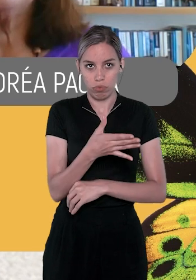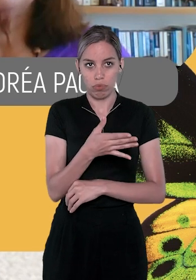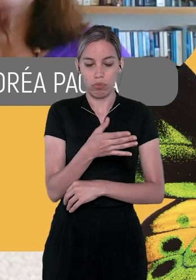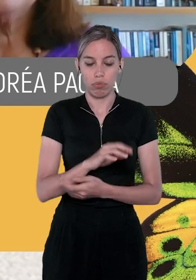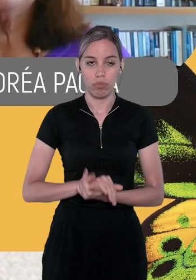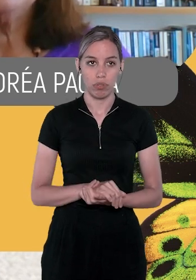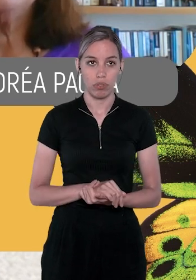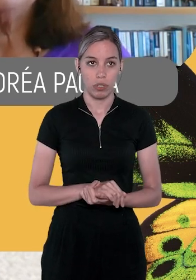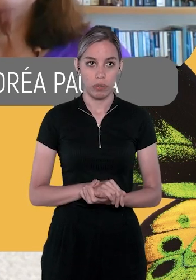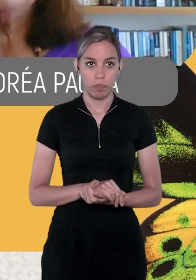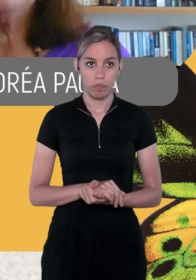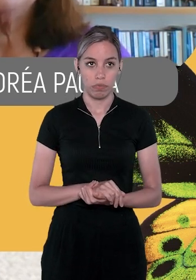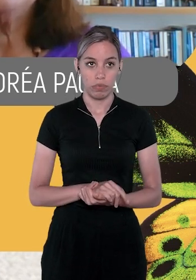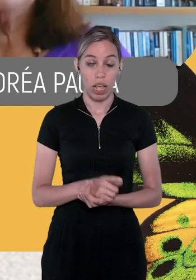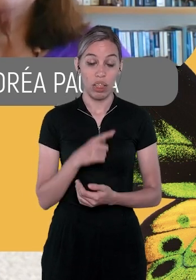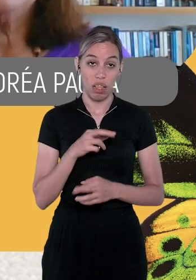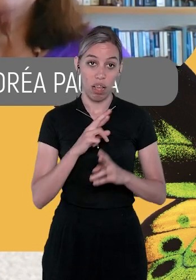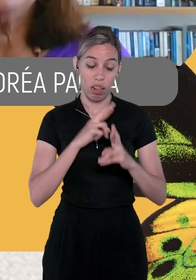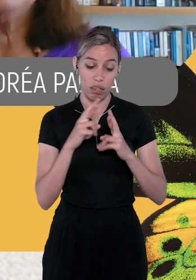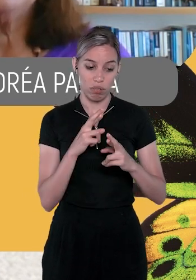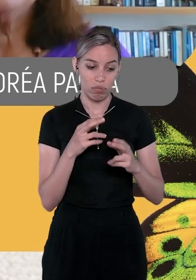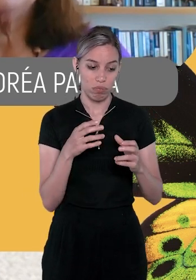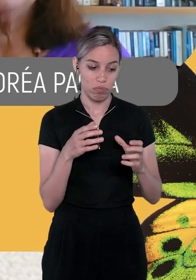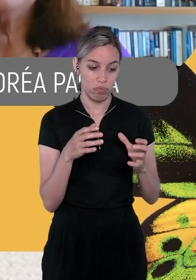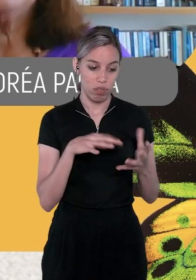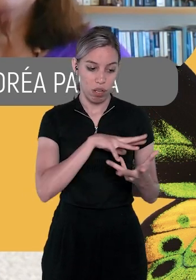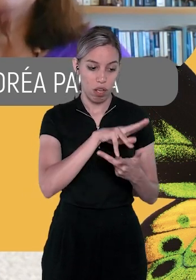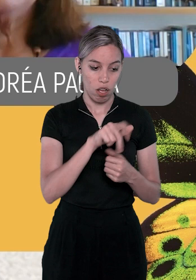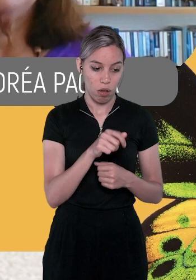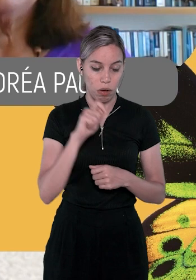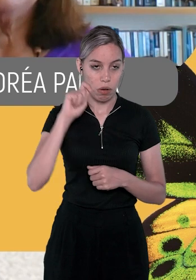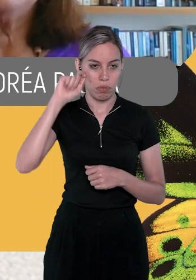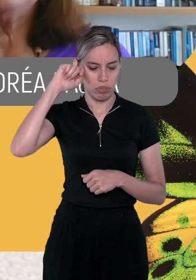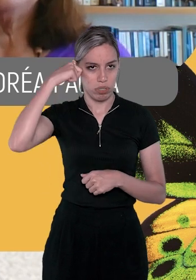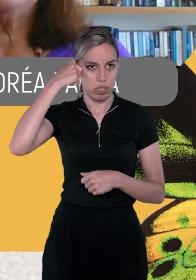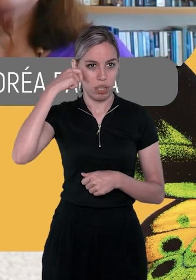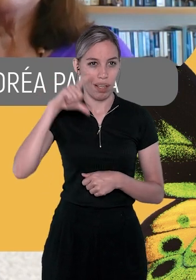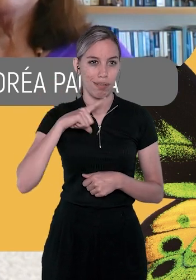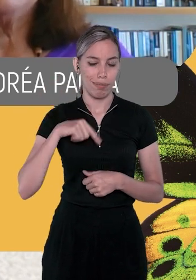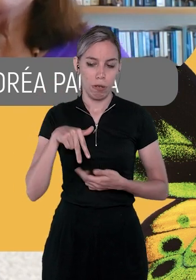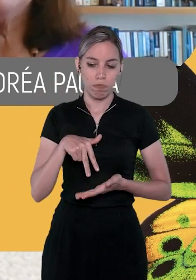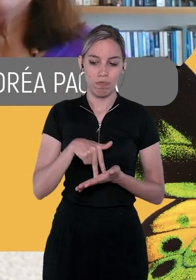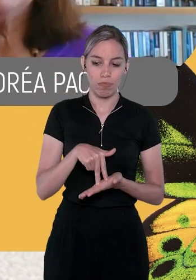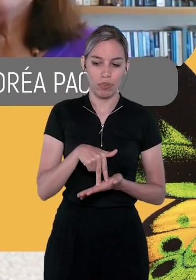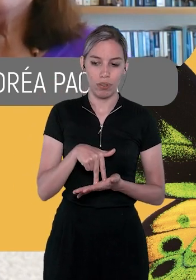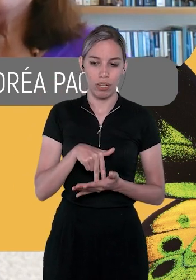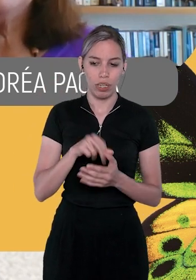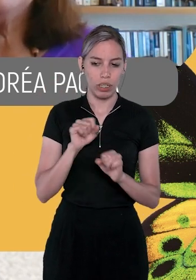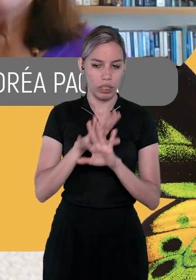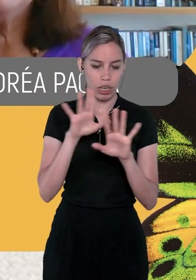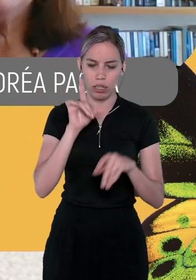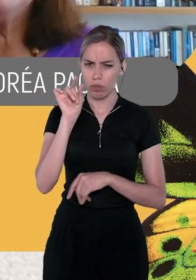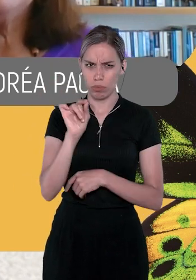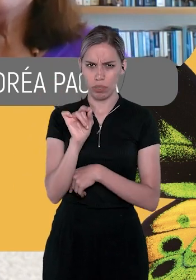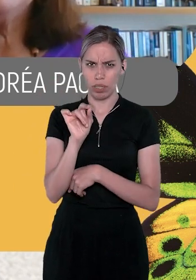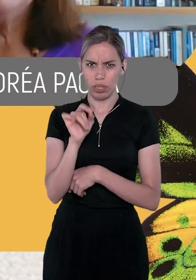forma, né? Com relação ao mundo negro, Afonso, eu tenho uma posição assim, muito, muito clara.